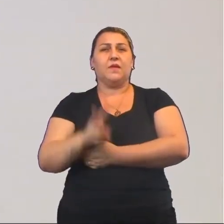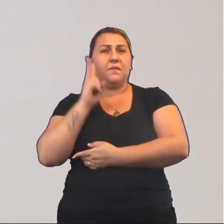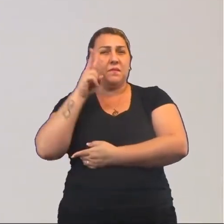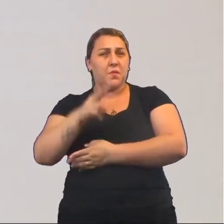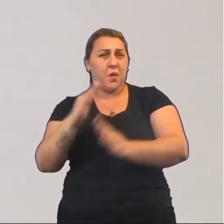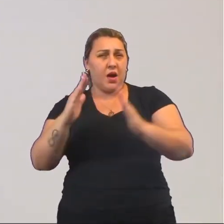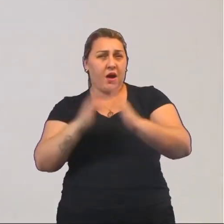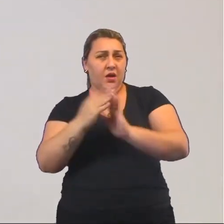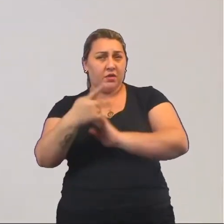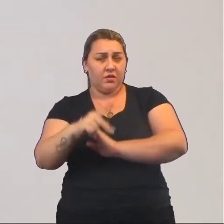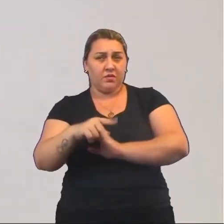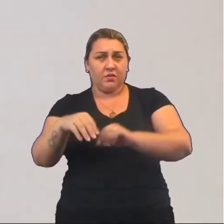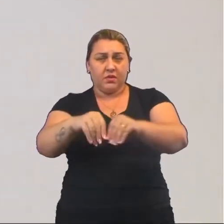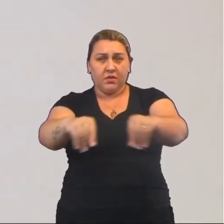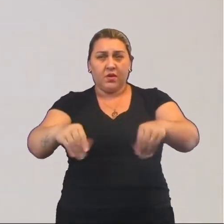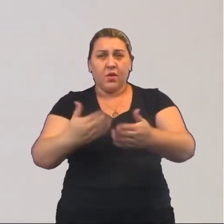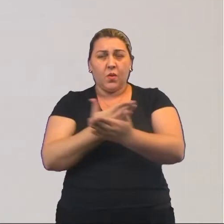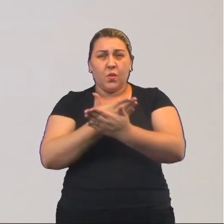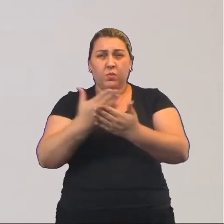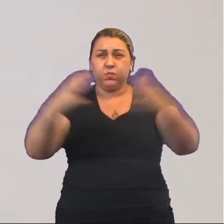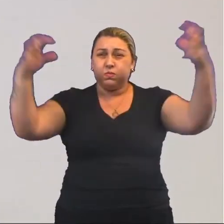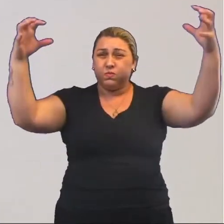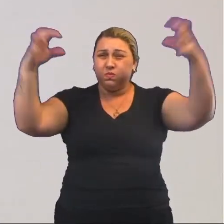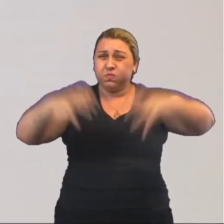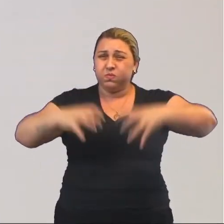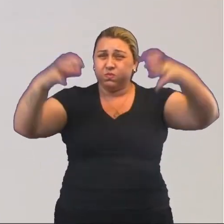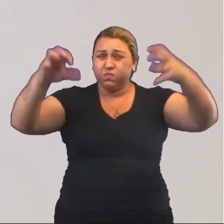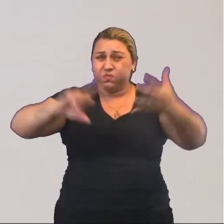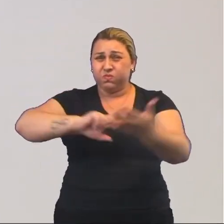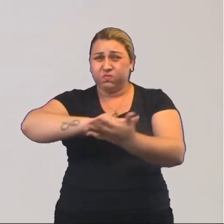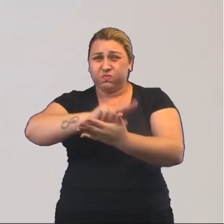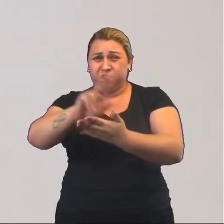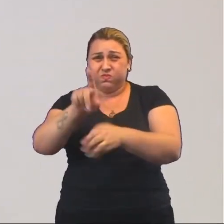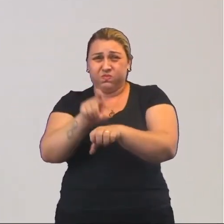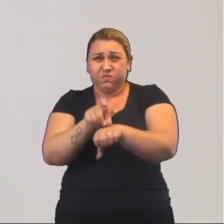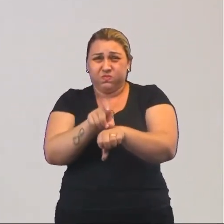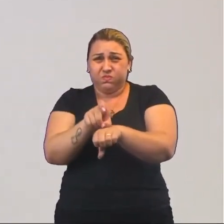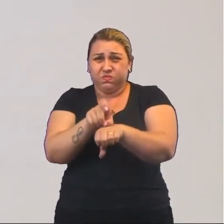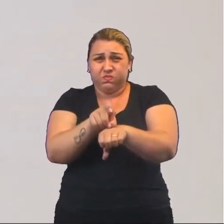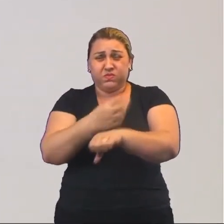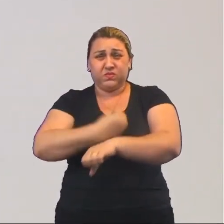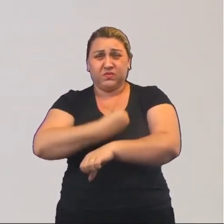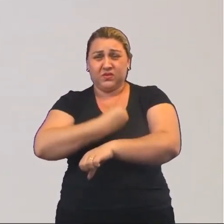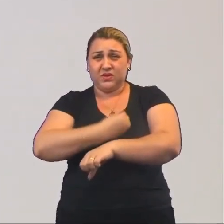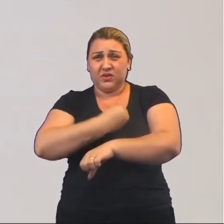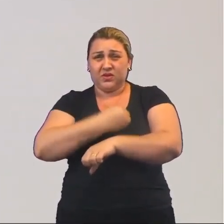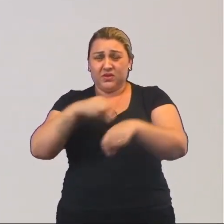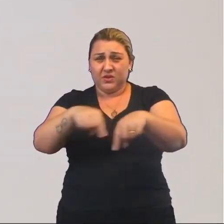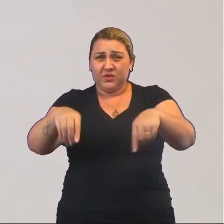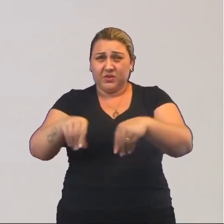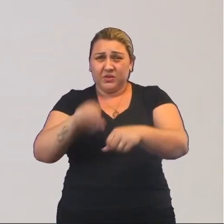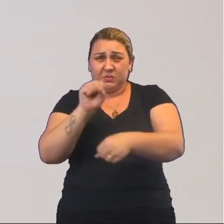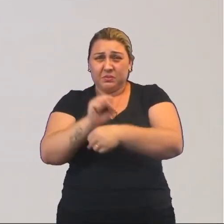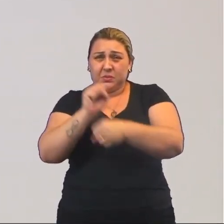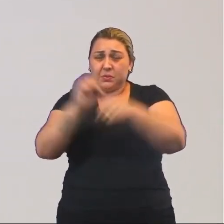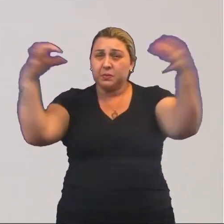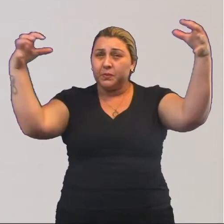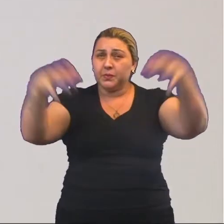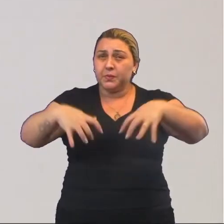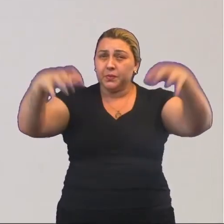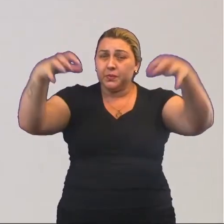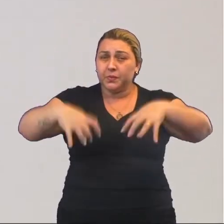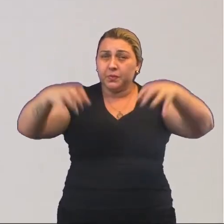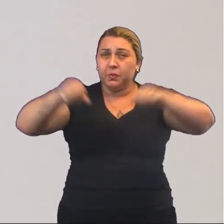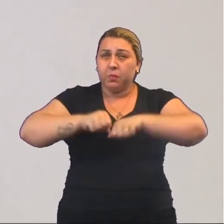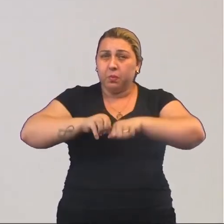cabeça em casa no seu quintal? Quando começa esse período de chuva, começa a aparecer essa praga, né? Vive lá nas profundezas do solo só esperando as chuvas chegarem